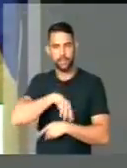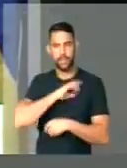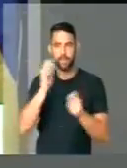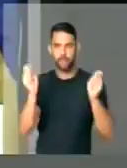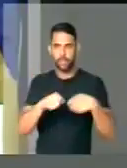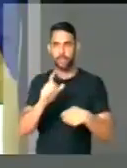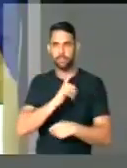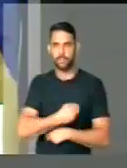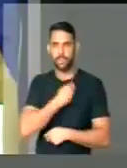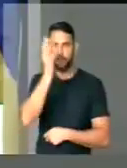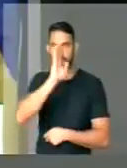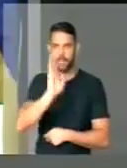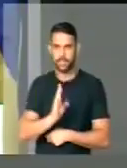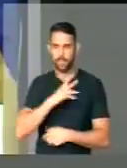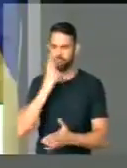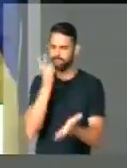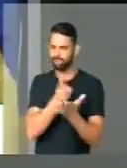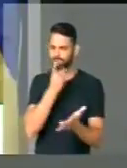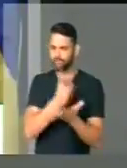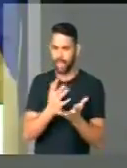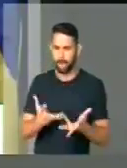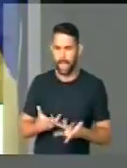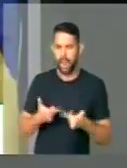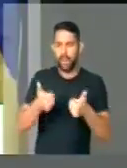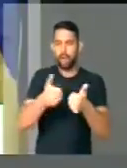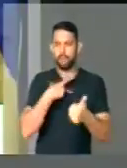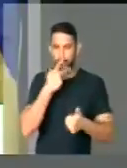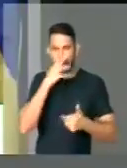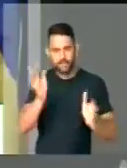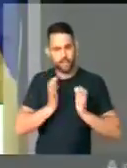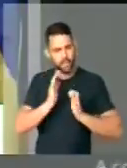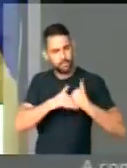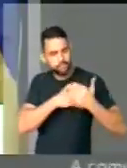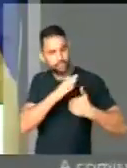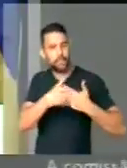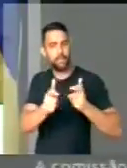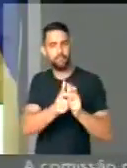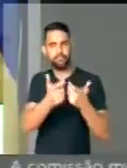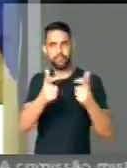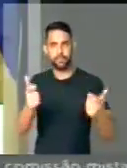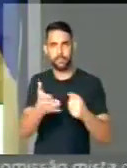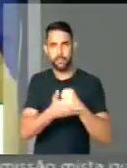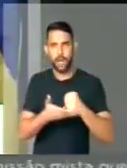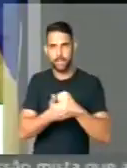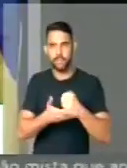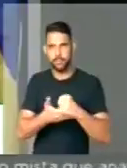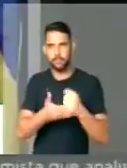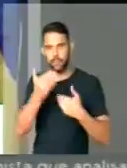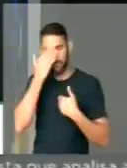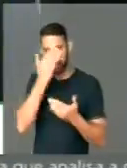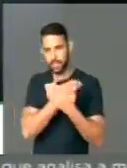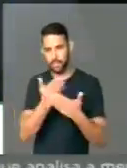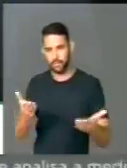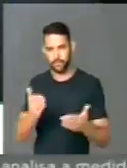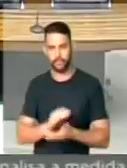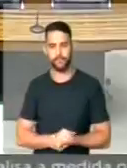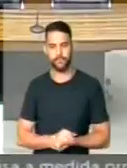possamos ter um Brasil cada dia melhor, mais próspero e crescendo com bases sustentáveis. Muito obrigado.